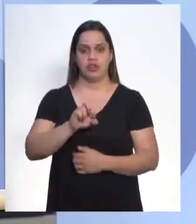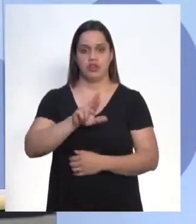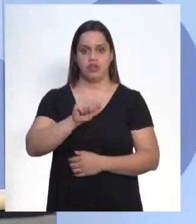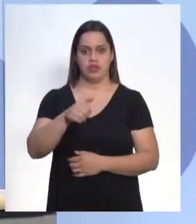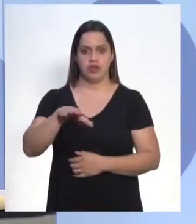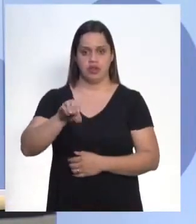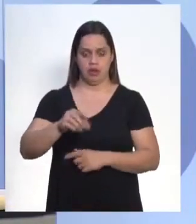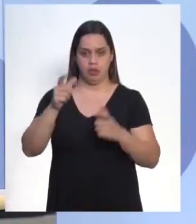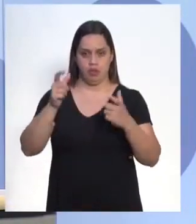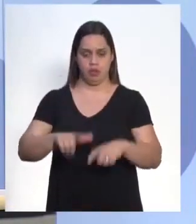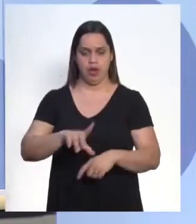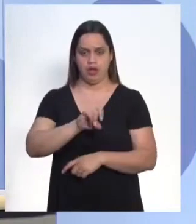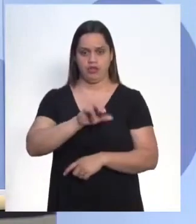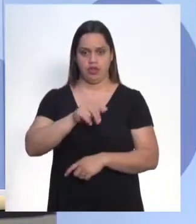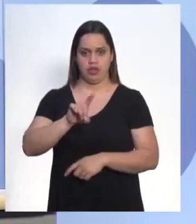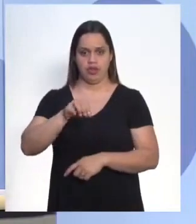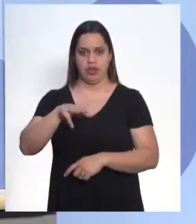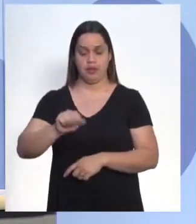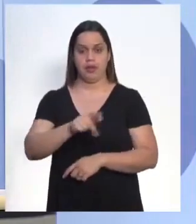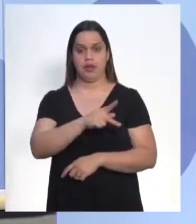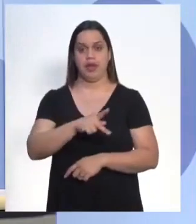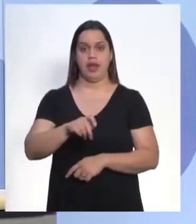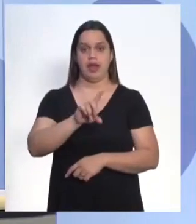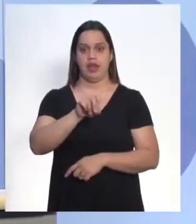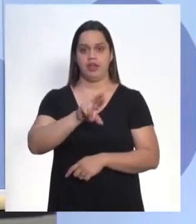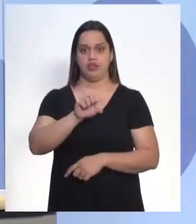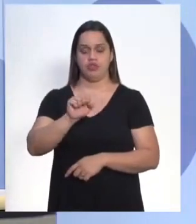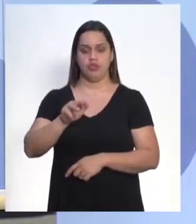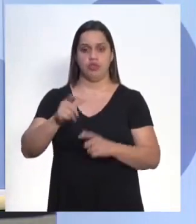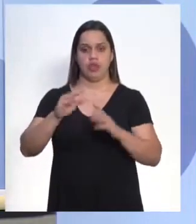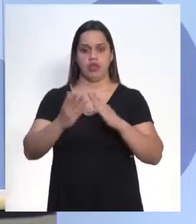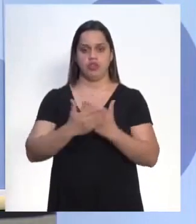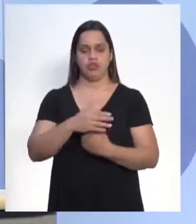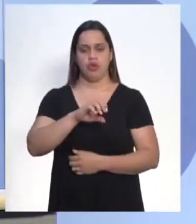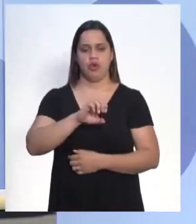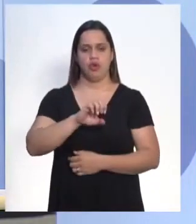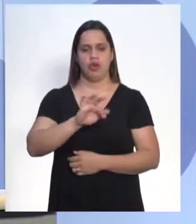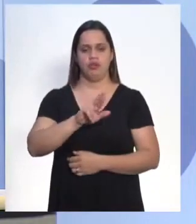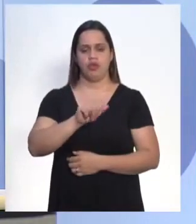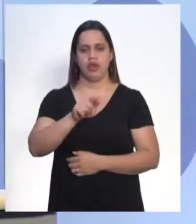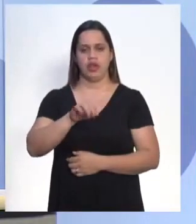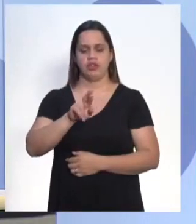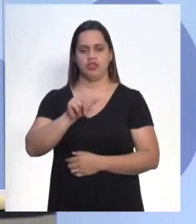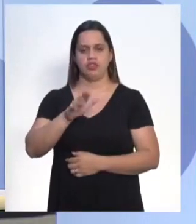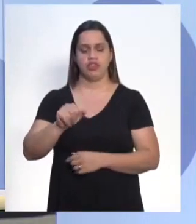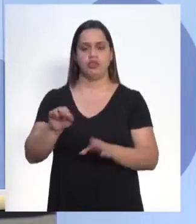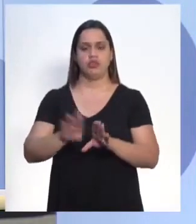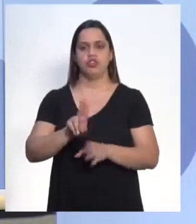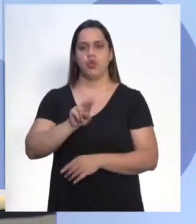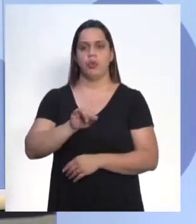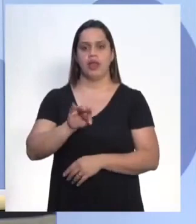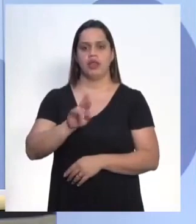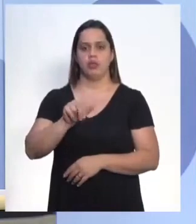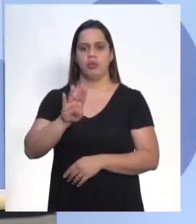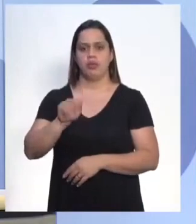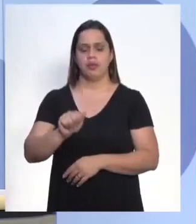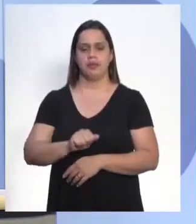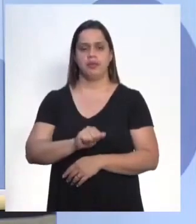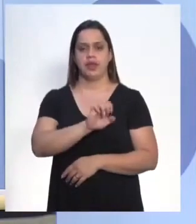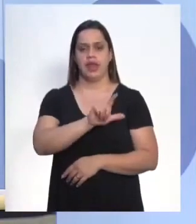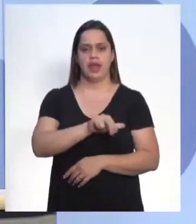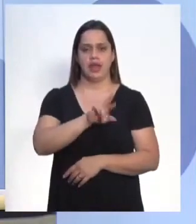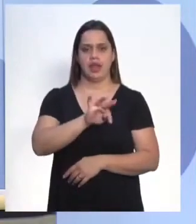de Diadema, professor Edson, da Escola Florentina de Ubatuba, professor Eliette, da